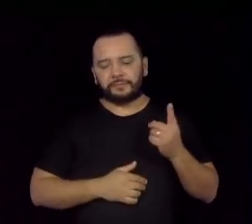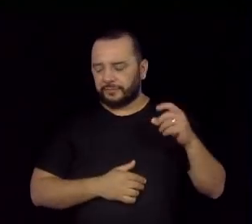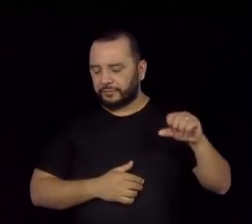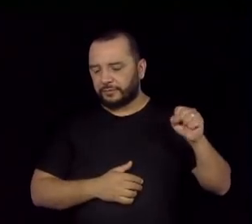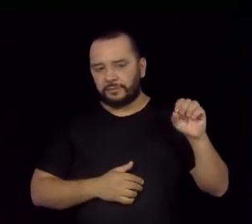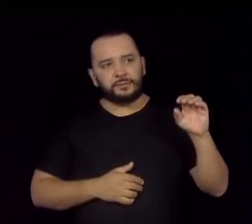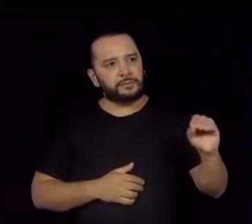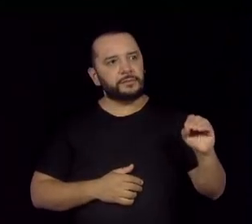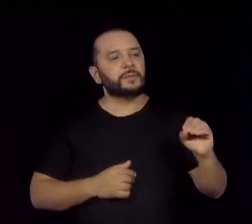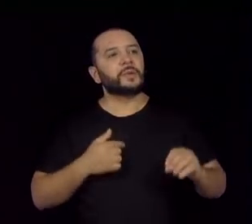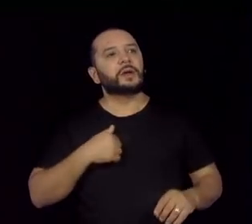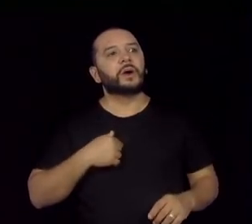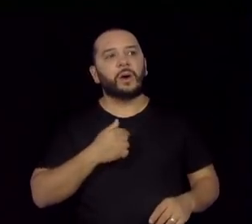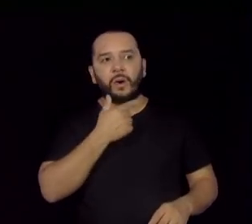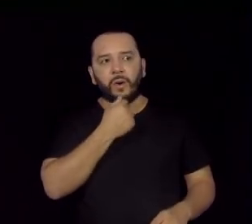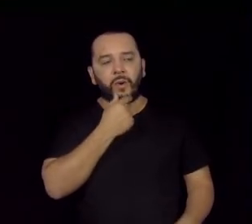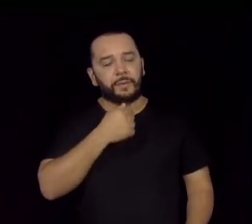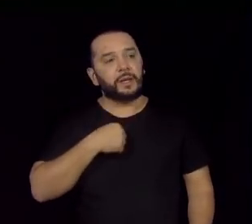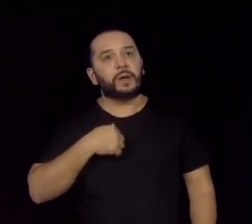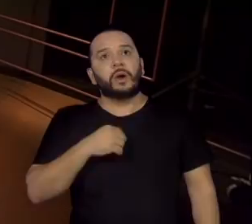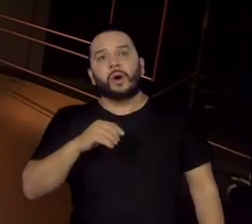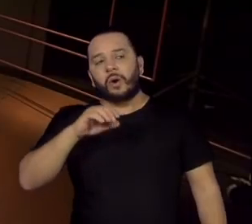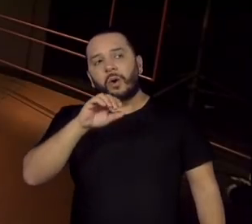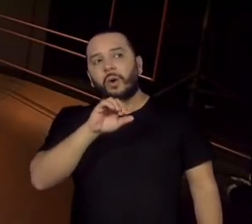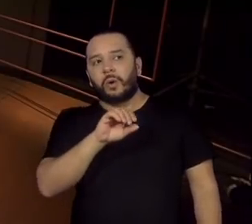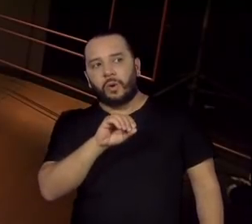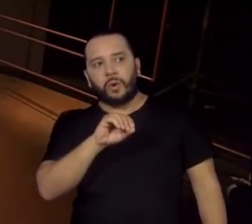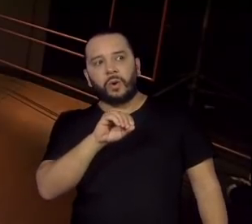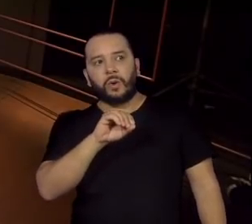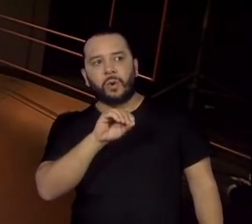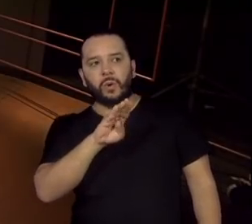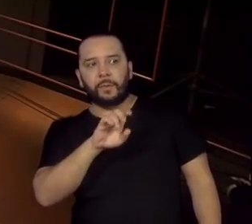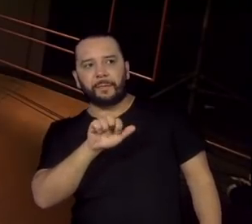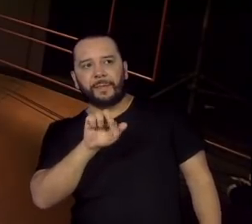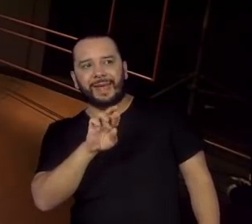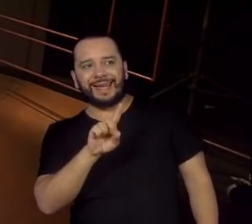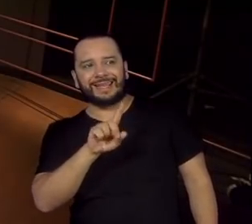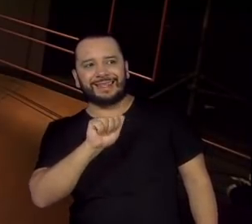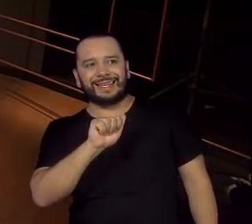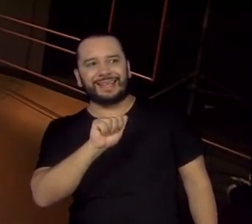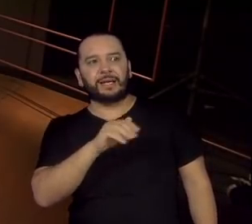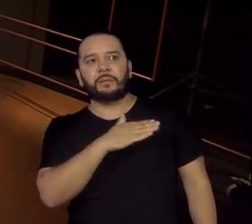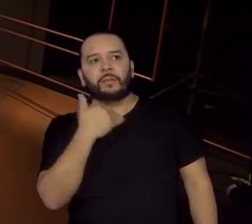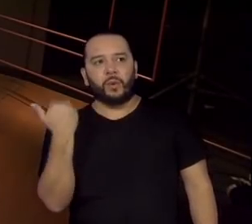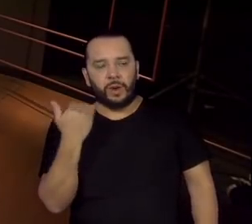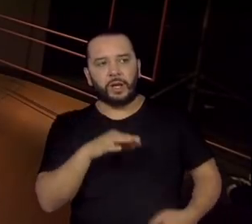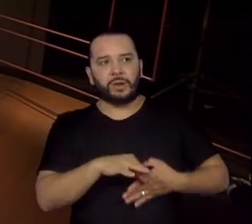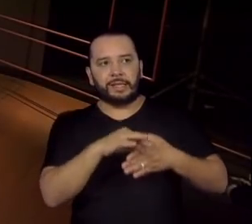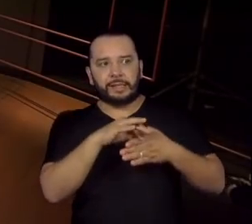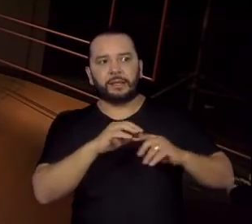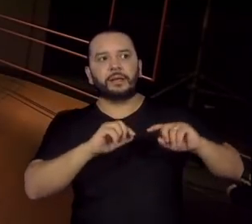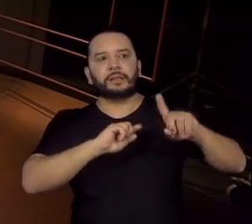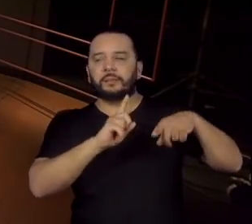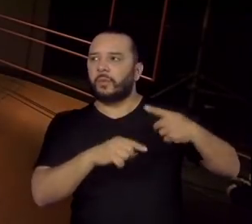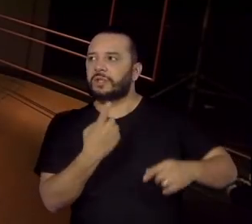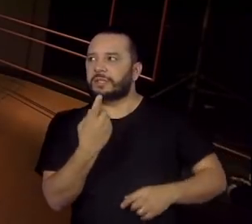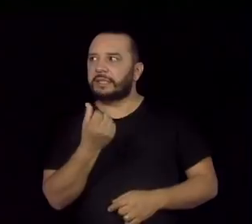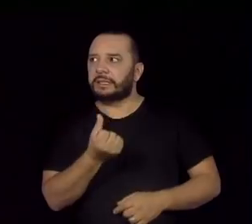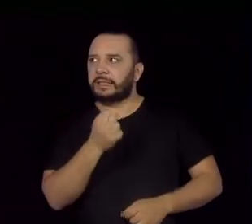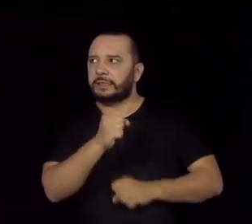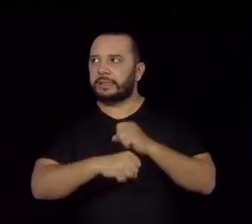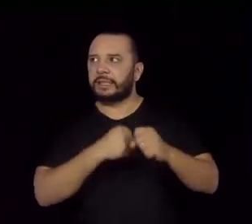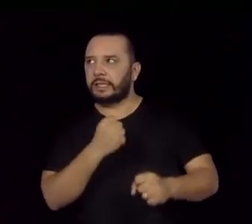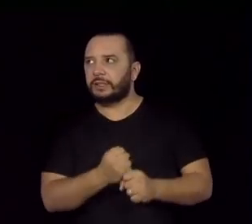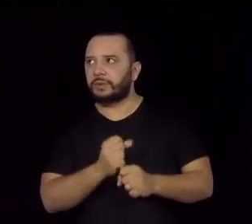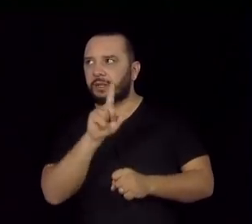líder Oberdan Magalhães, né? E aí depois de um longo tempo inativa, acho que foram uns 16 anos, ela voltou em cena em